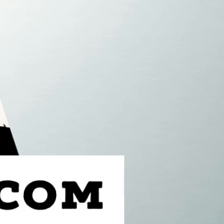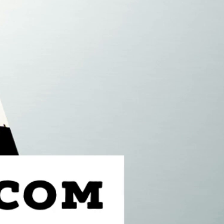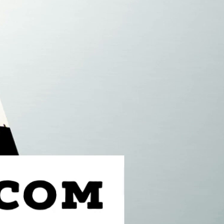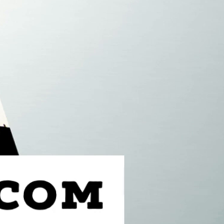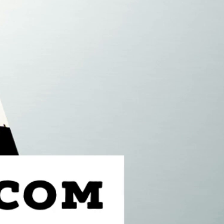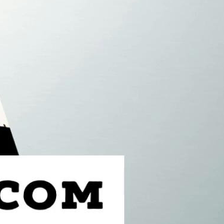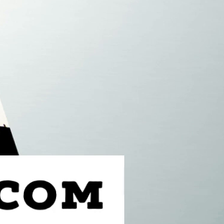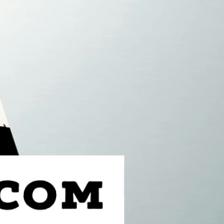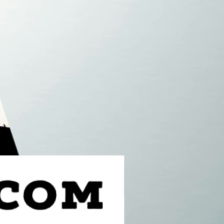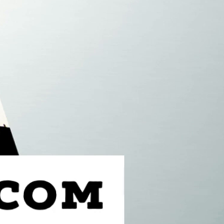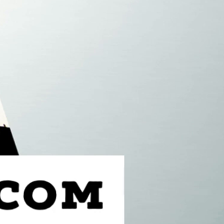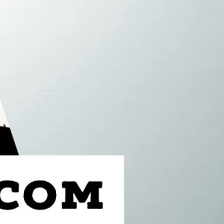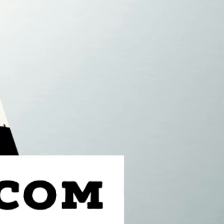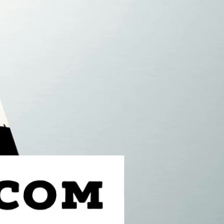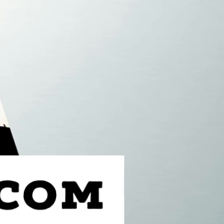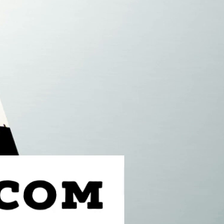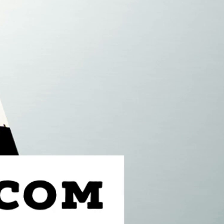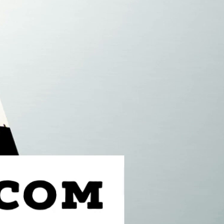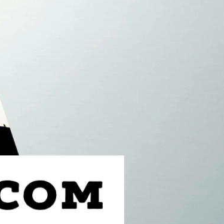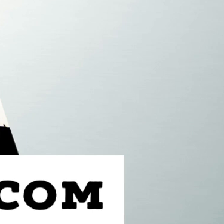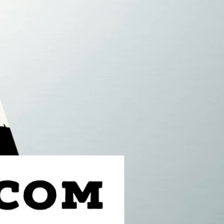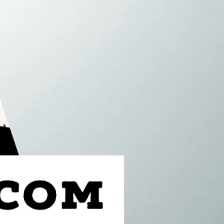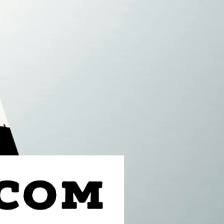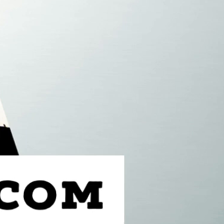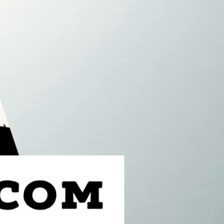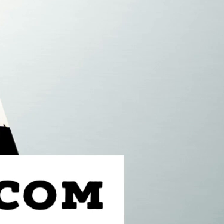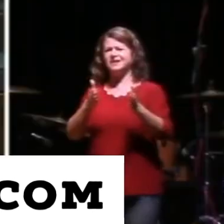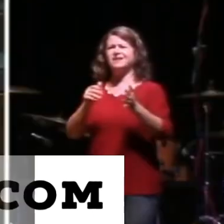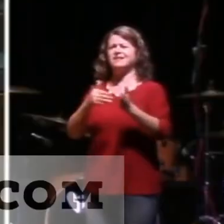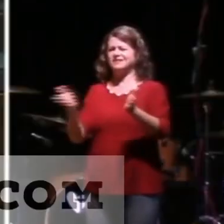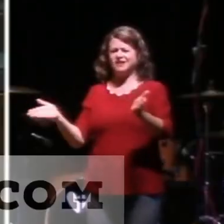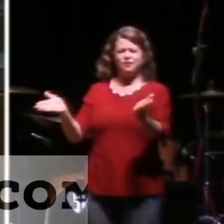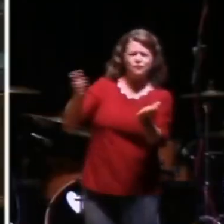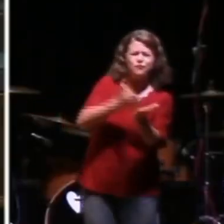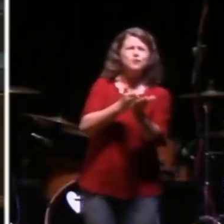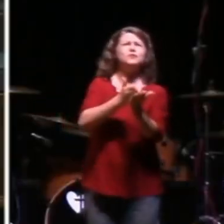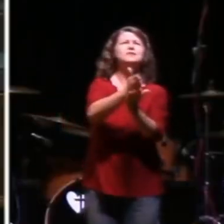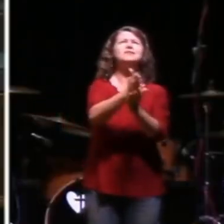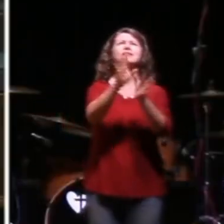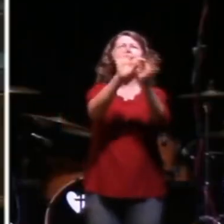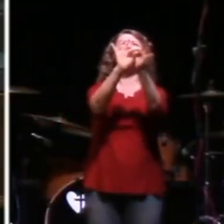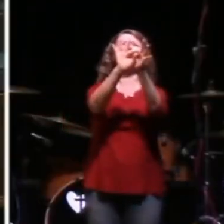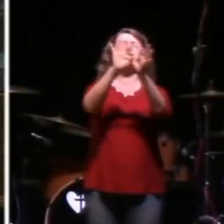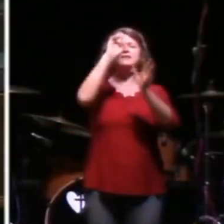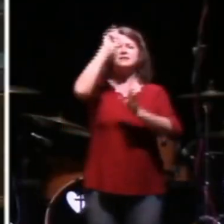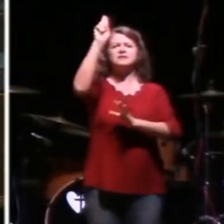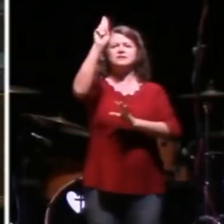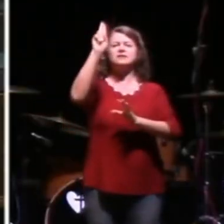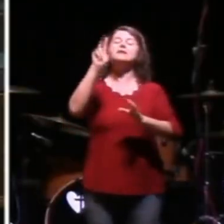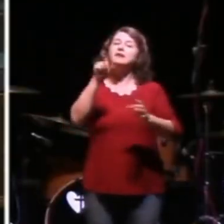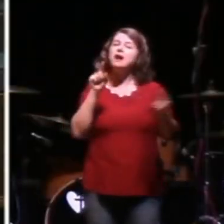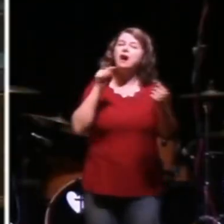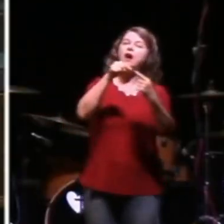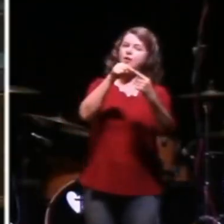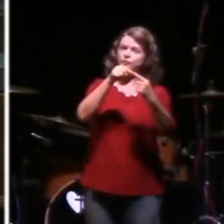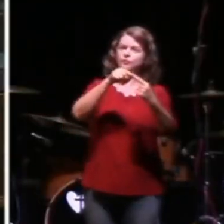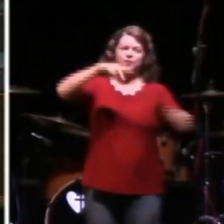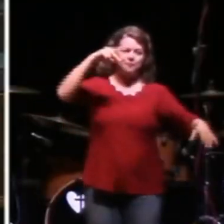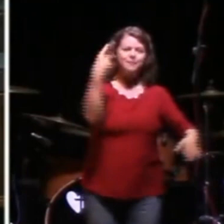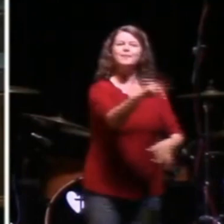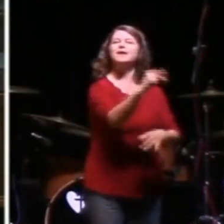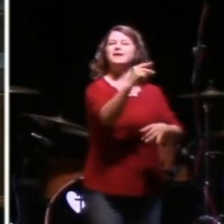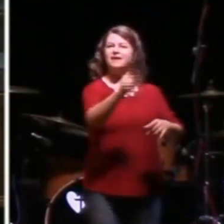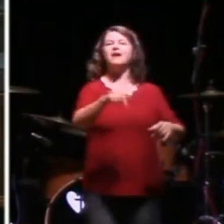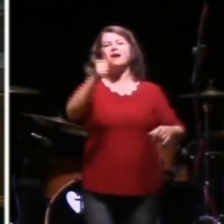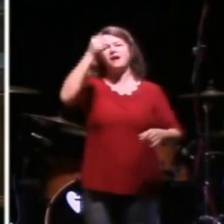rebelião eu preciso restaurar os meus caminhos do senhor é para isso que normalmente vem a praia eu quero começar